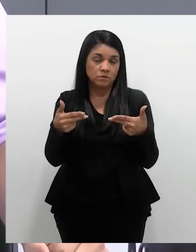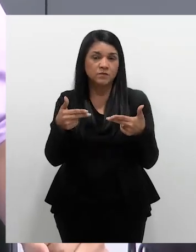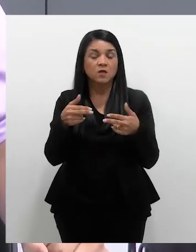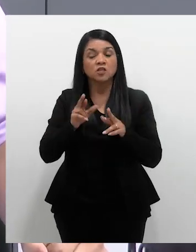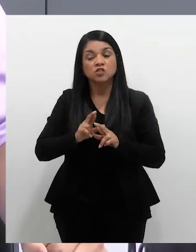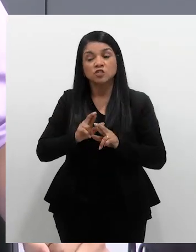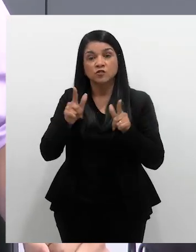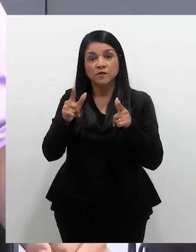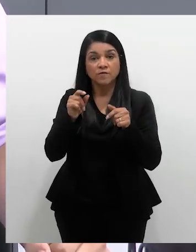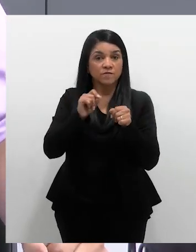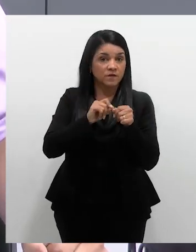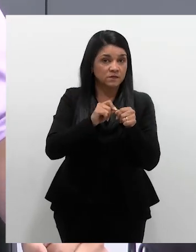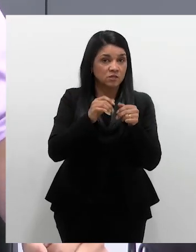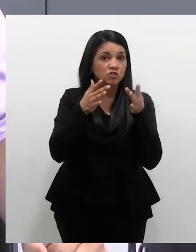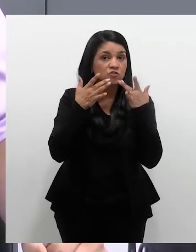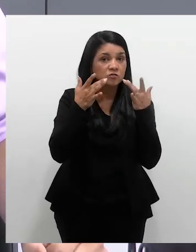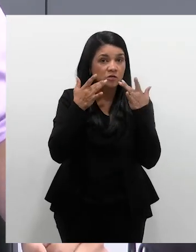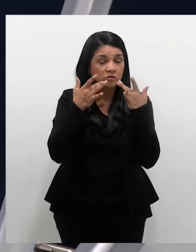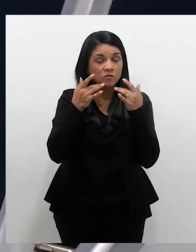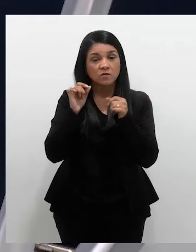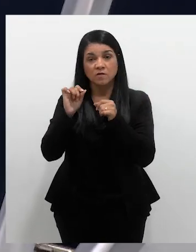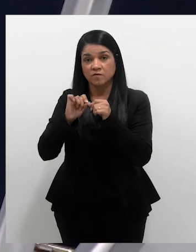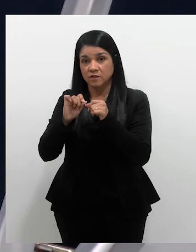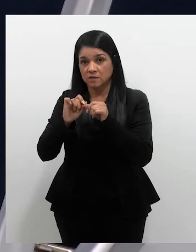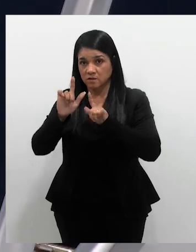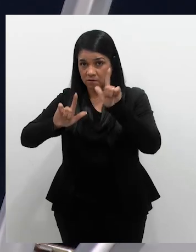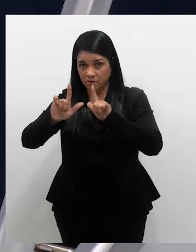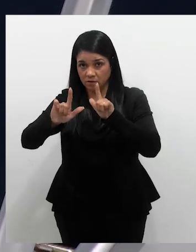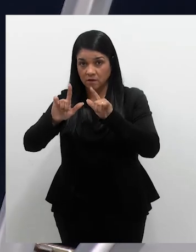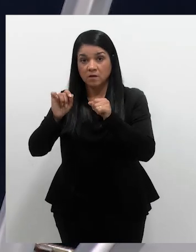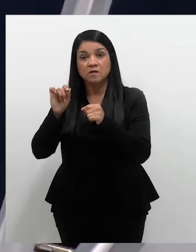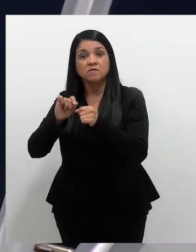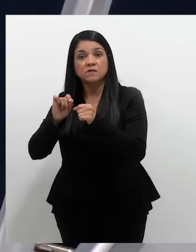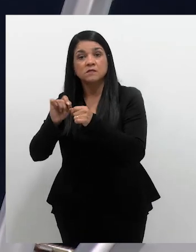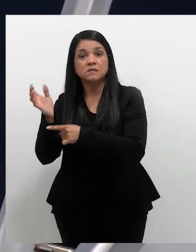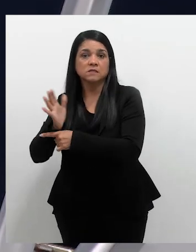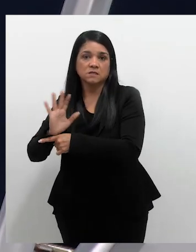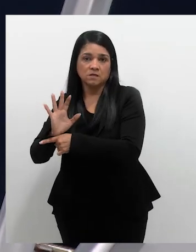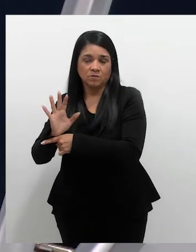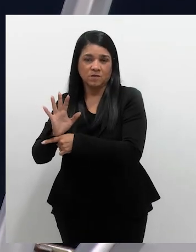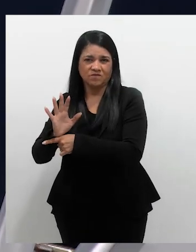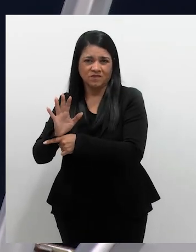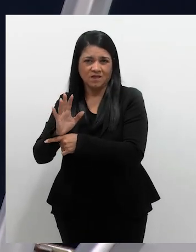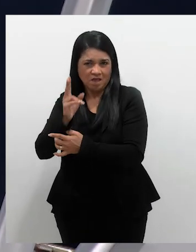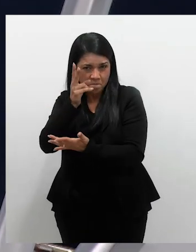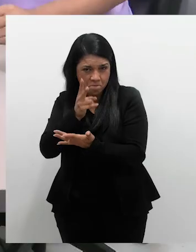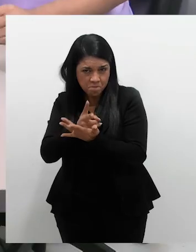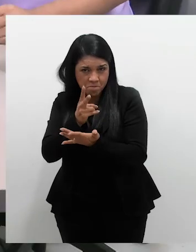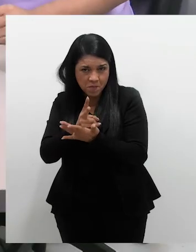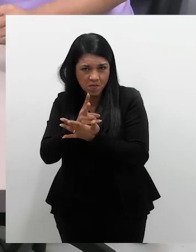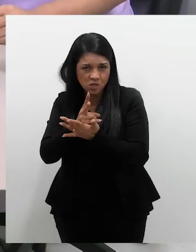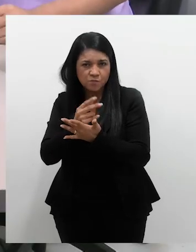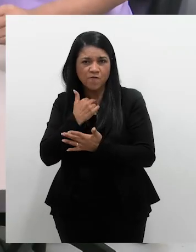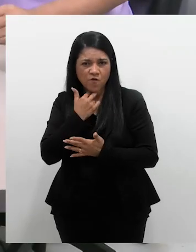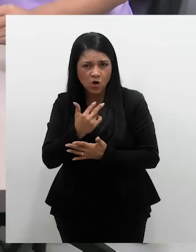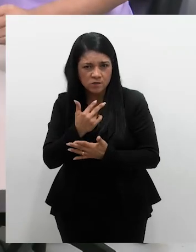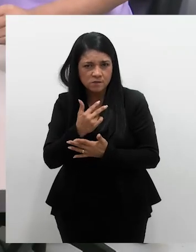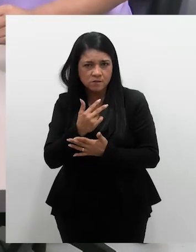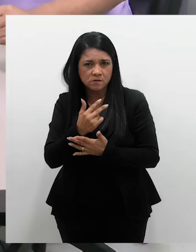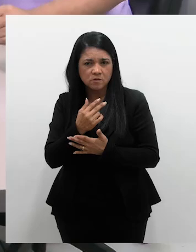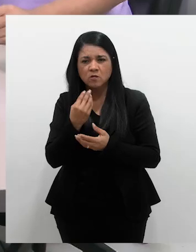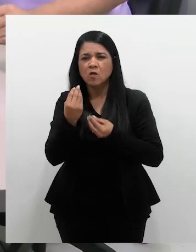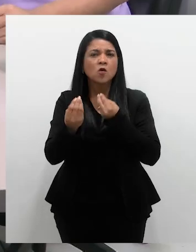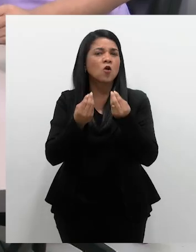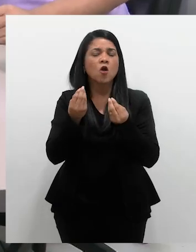qual é a diferença em fazer teatro, fazer TV e fazer cinema? É a mesma posição de